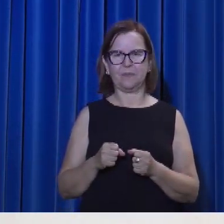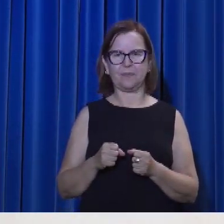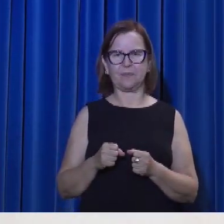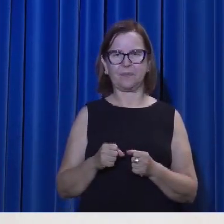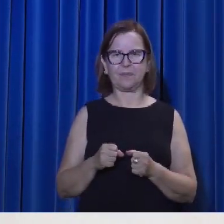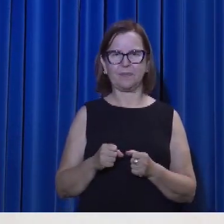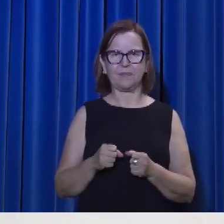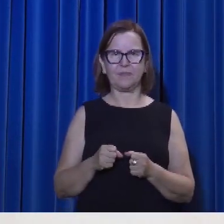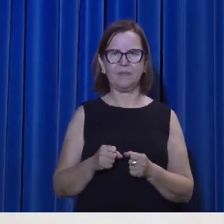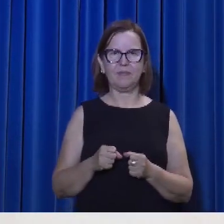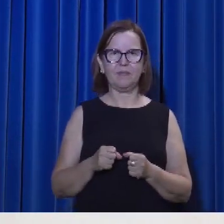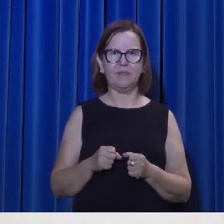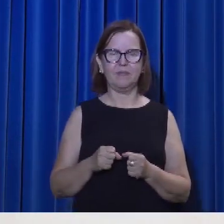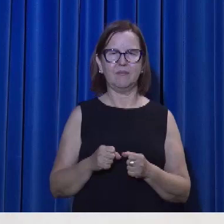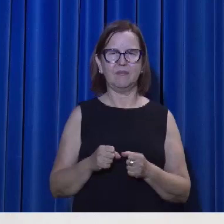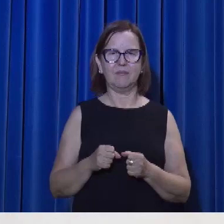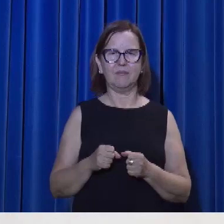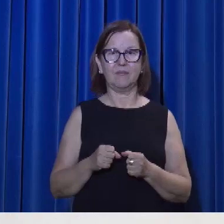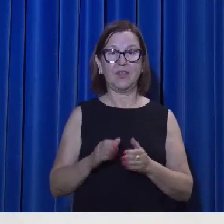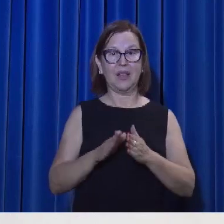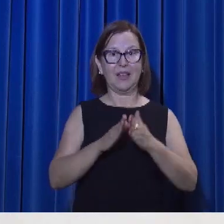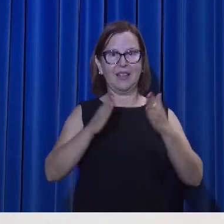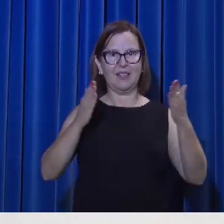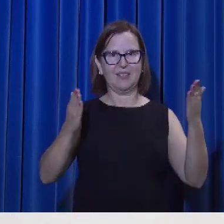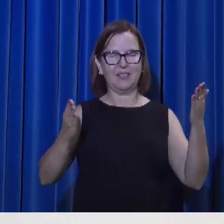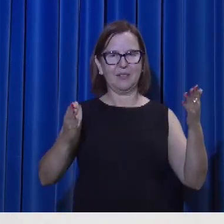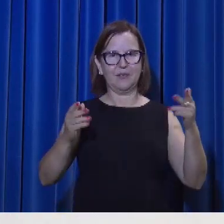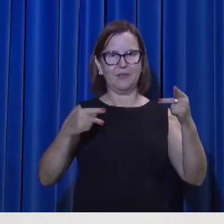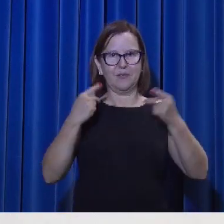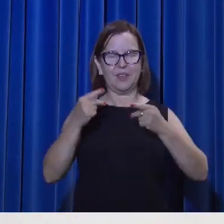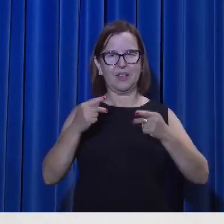E por isso que a Bíblia diz, no Salmo